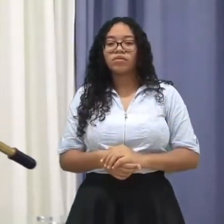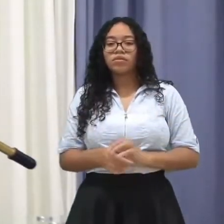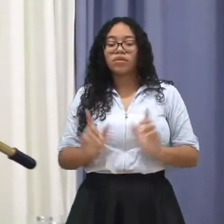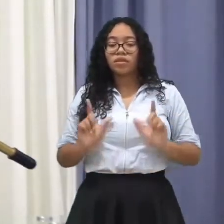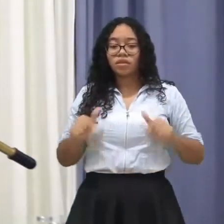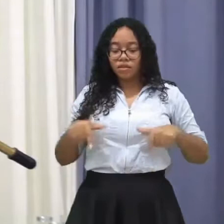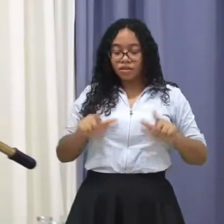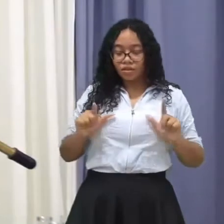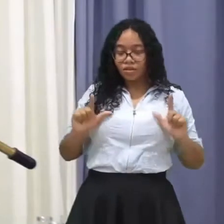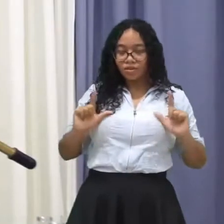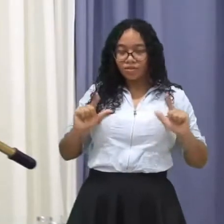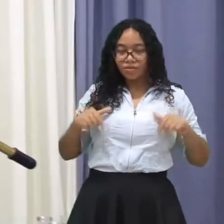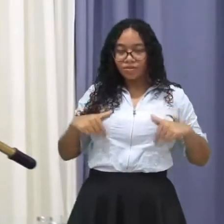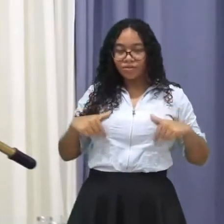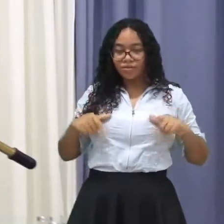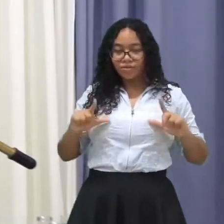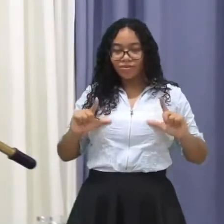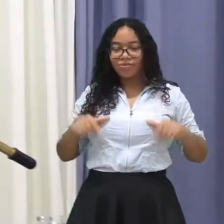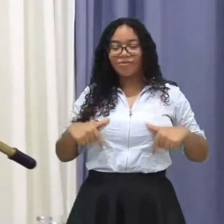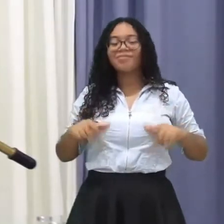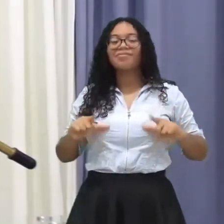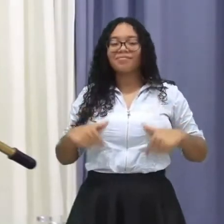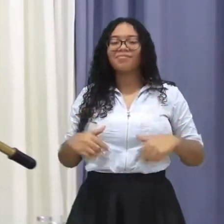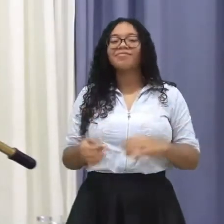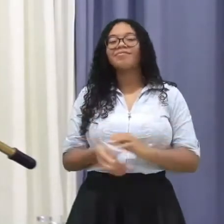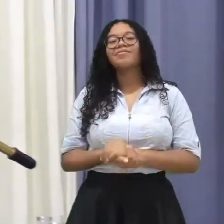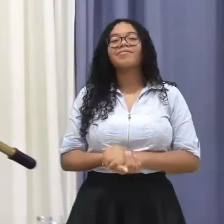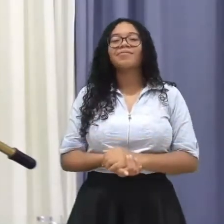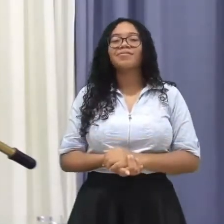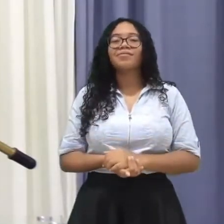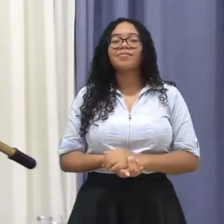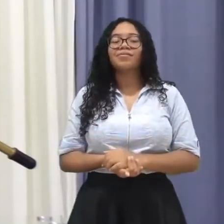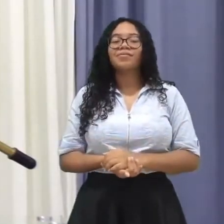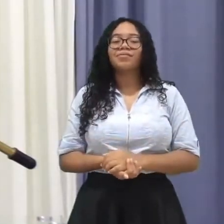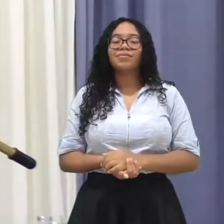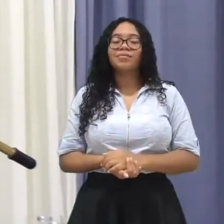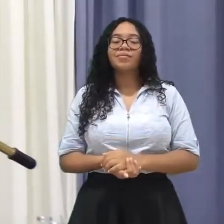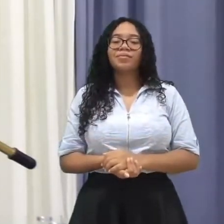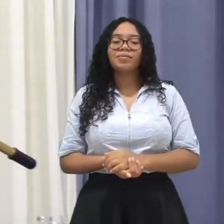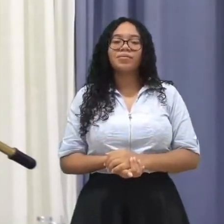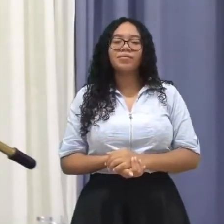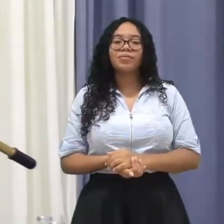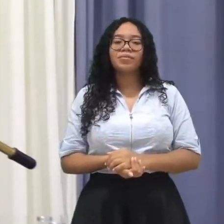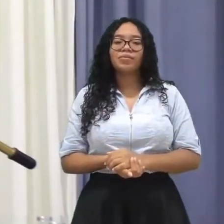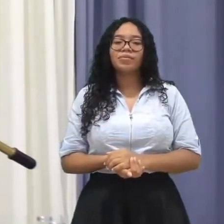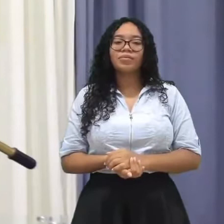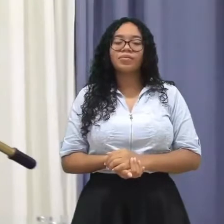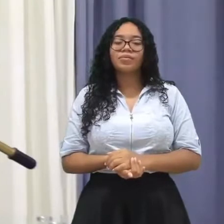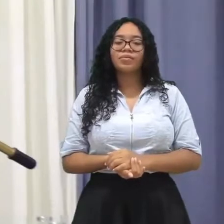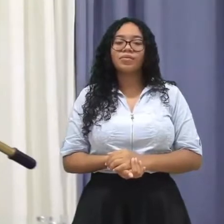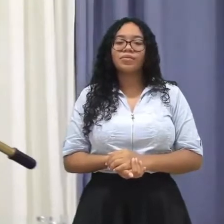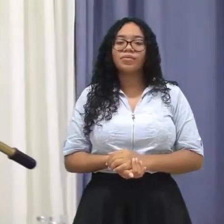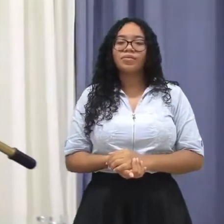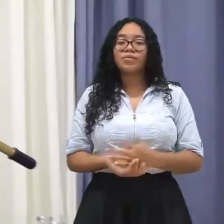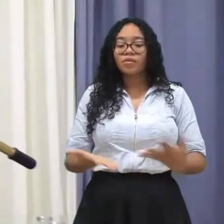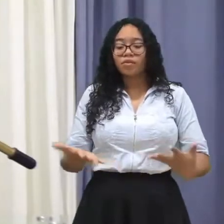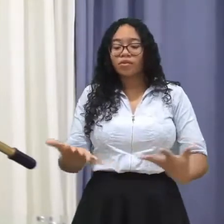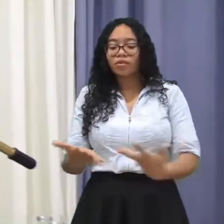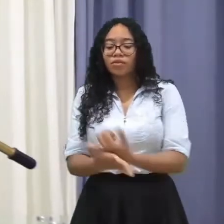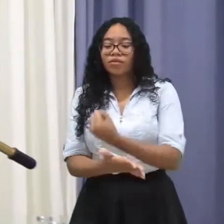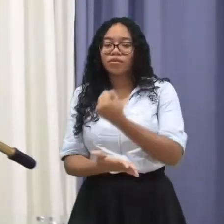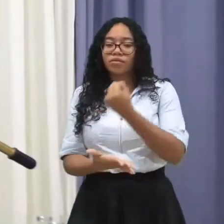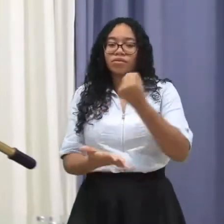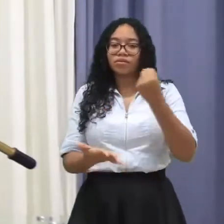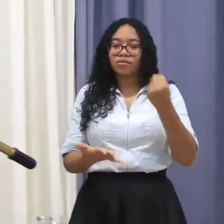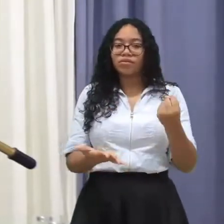em Daniel, capítulo 9, versos 14 a 27. O arrebatamento não é um ato